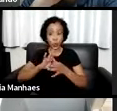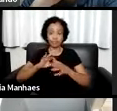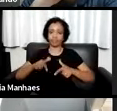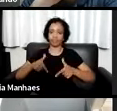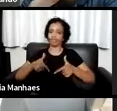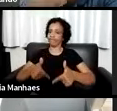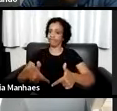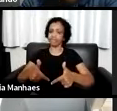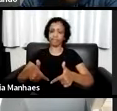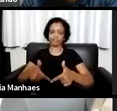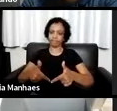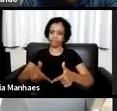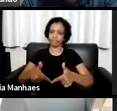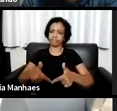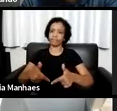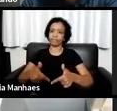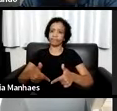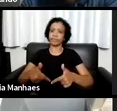fiel, pastor Brandão, à sua frase?